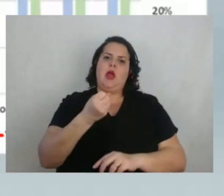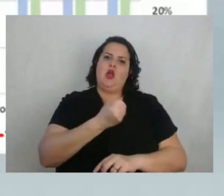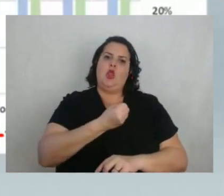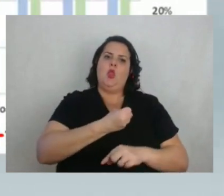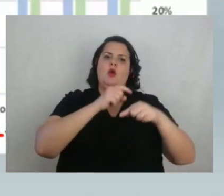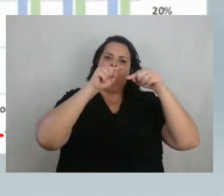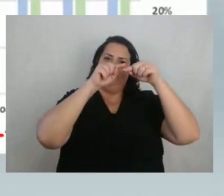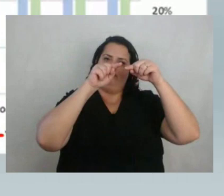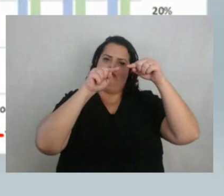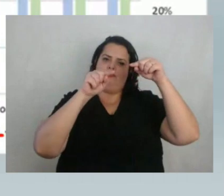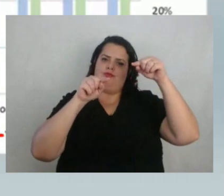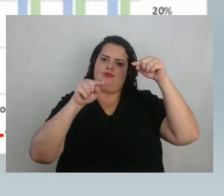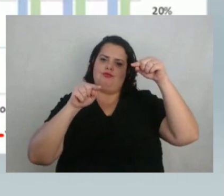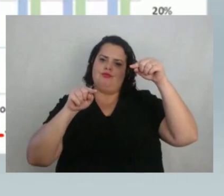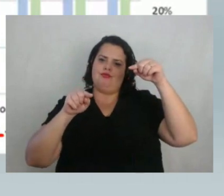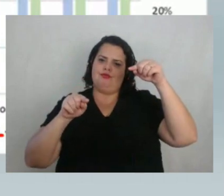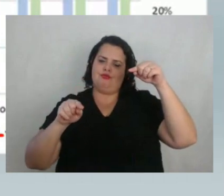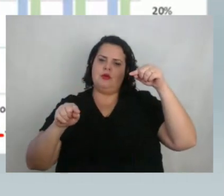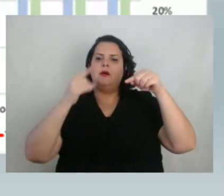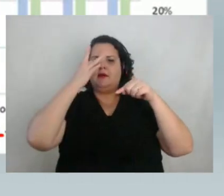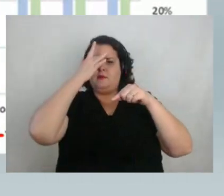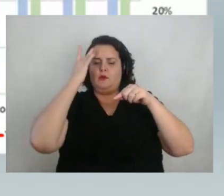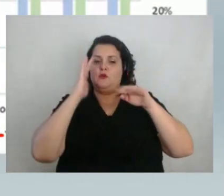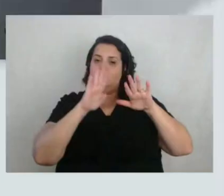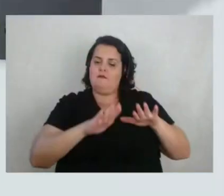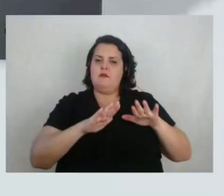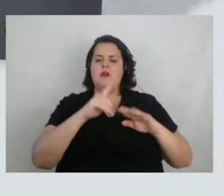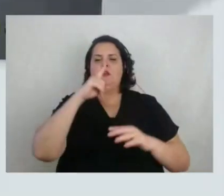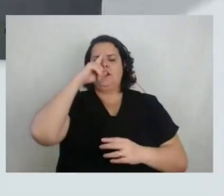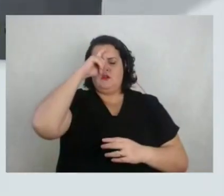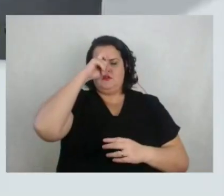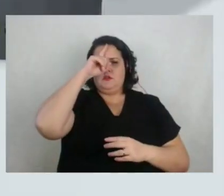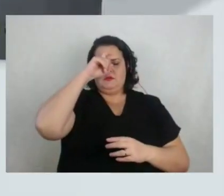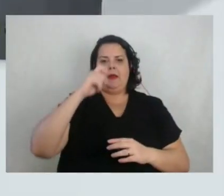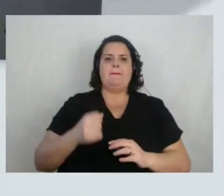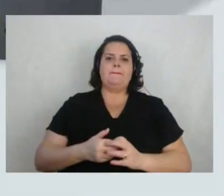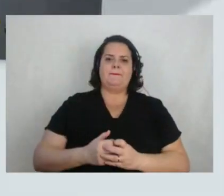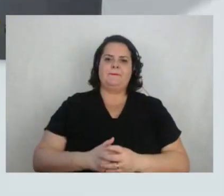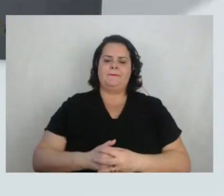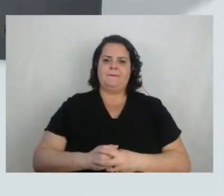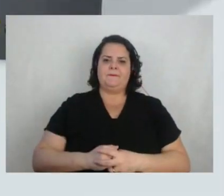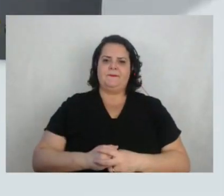de enfermaria quanto de UTI.